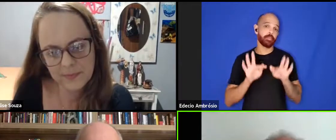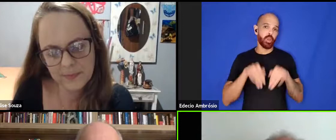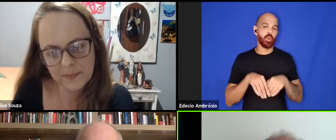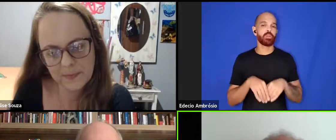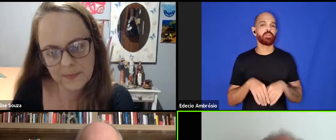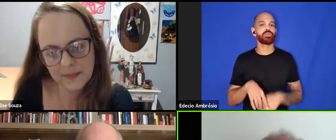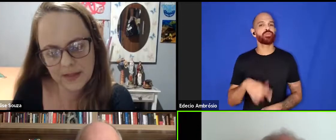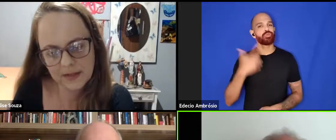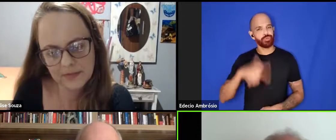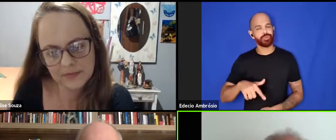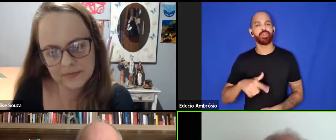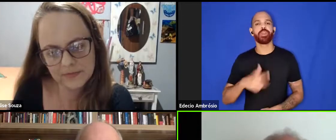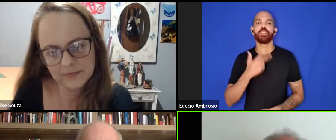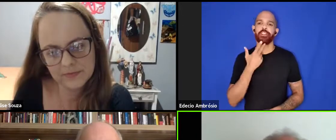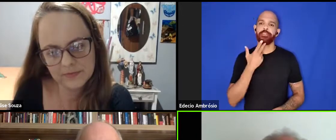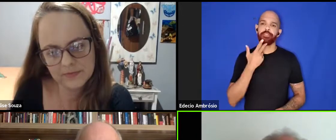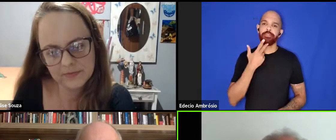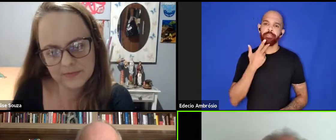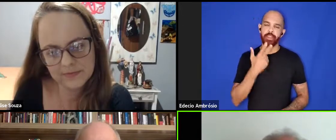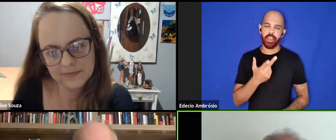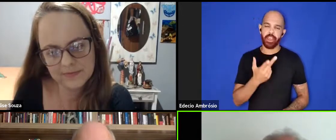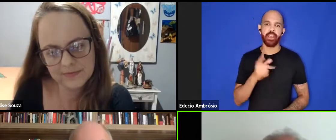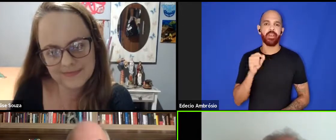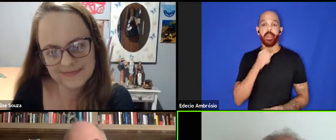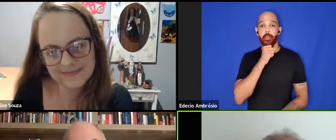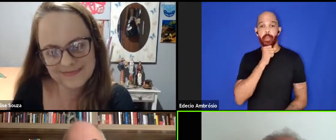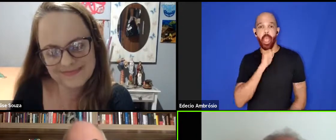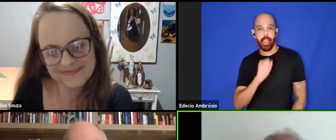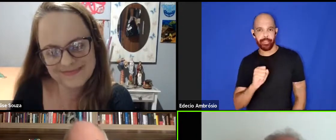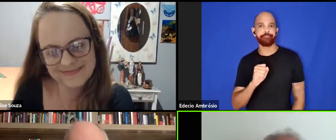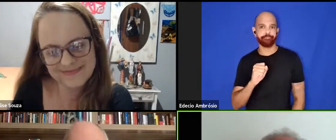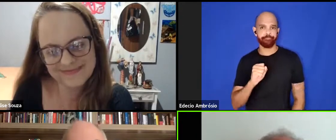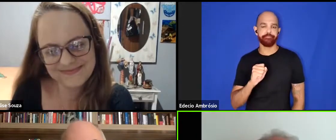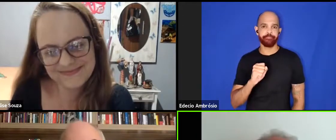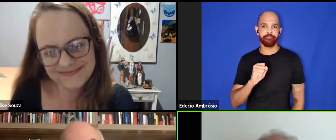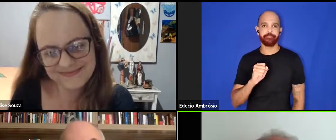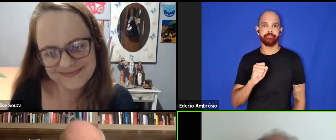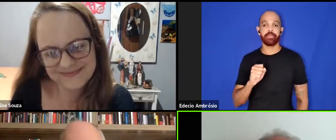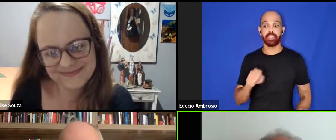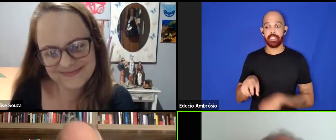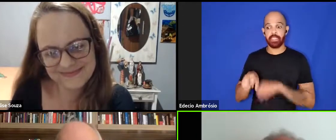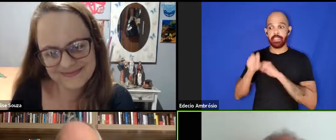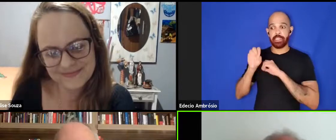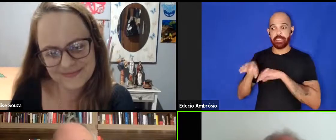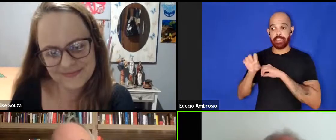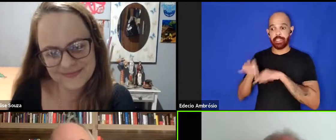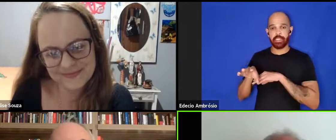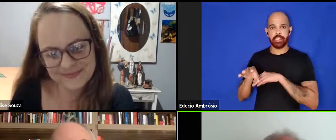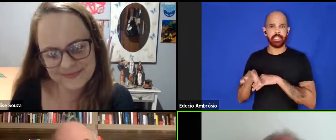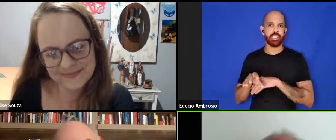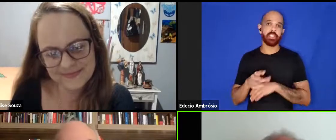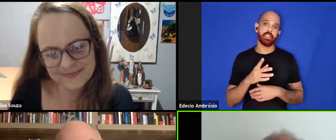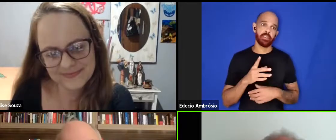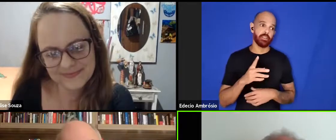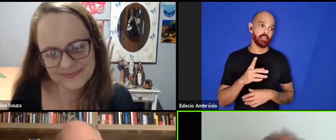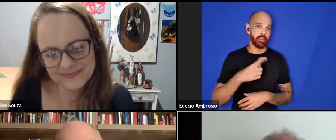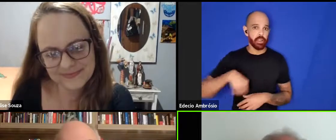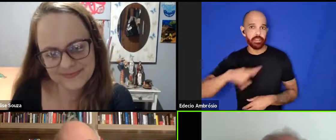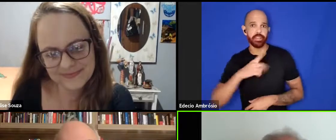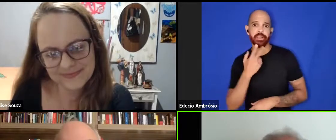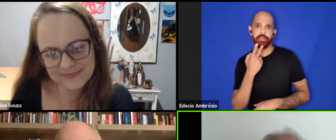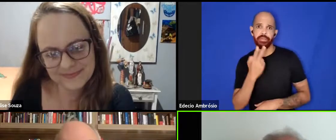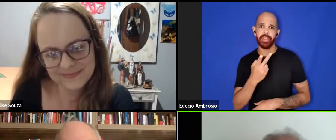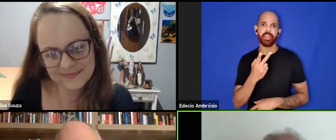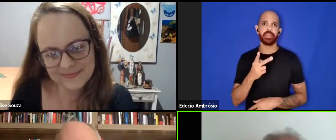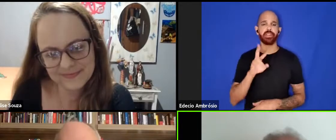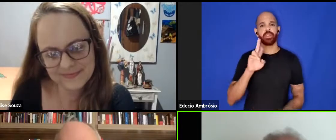como não recorrer a Paulo Freire, né? Quem ensina, talvez aqui estamos falando do